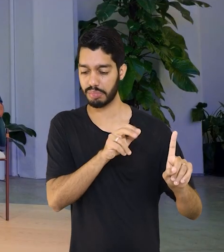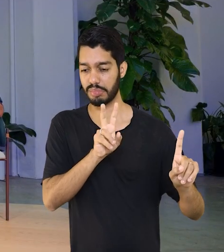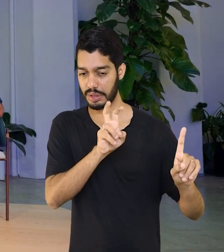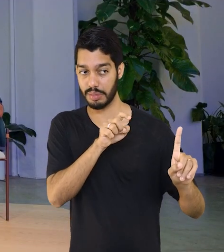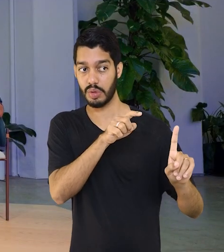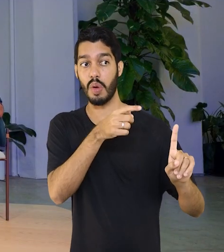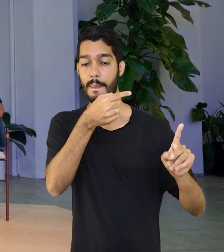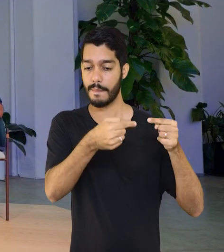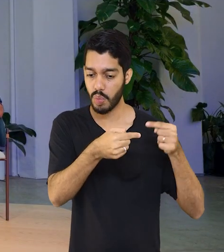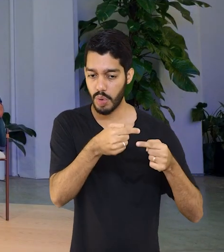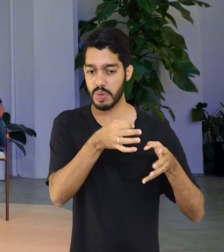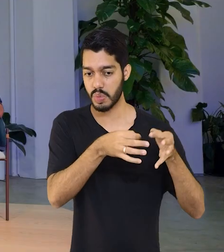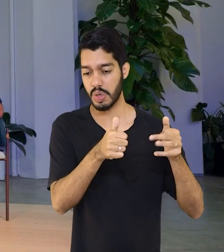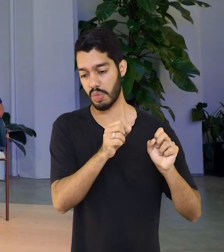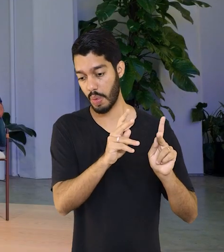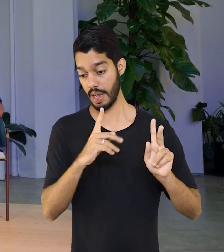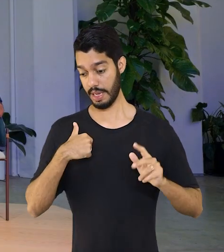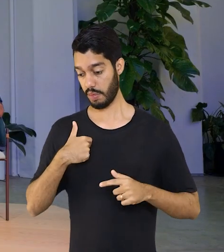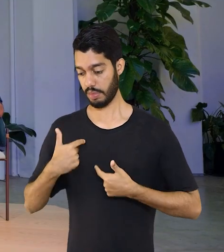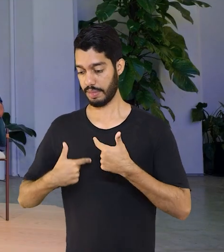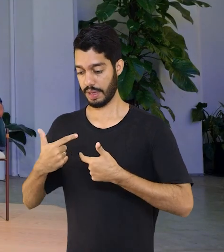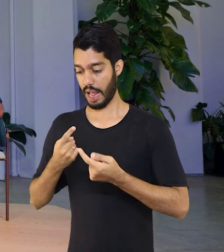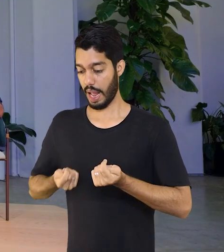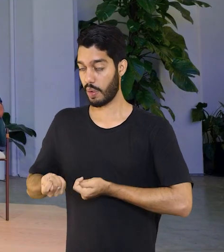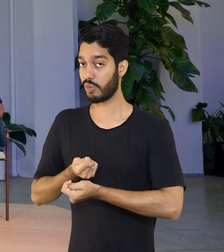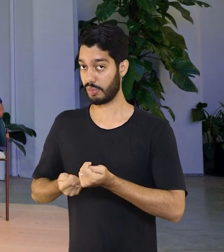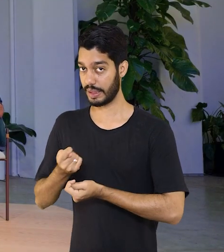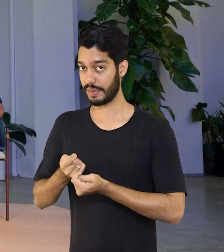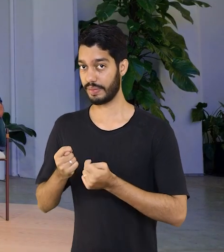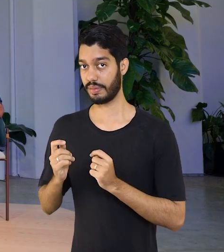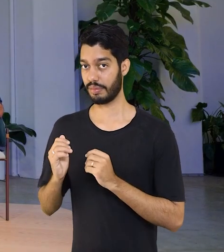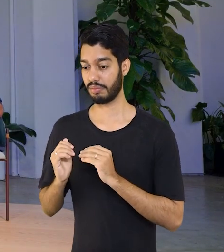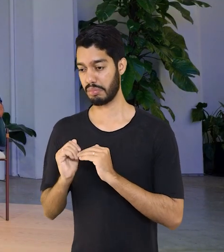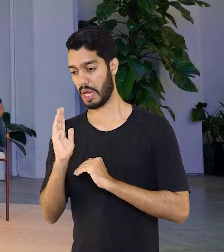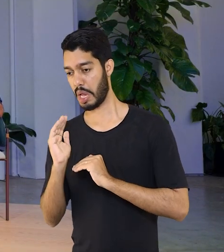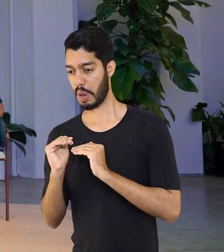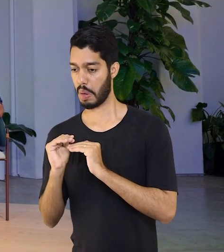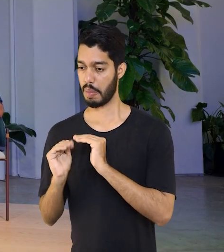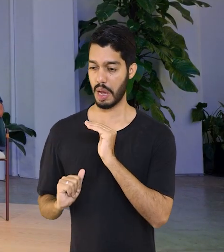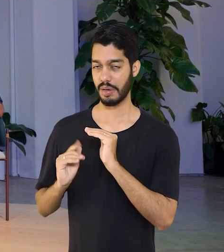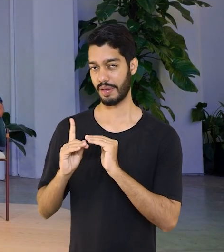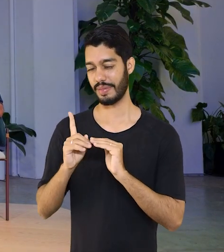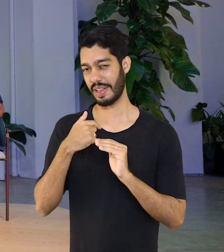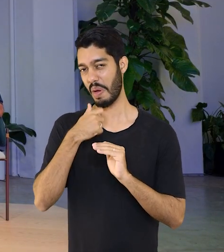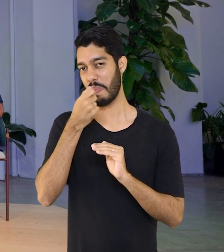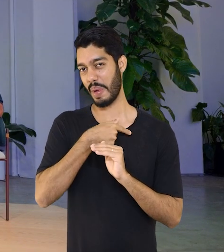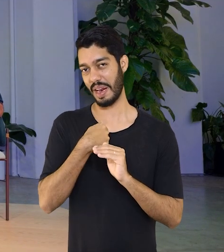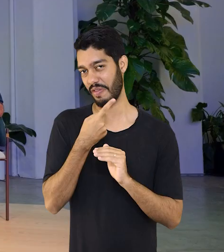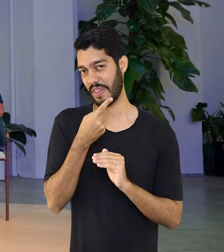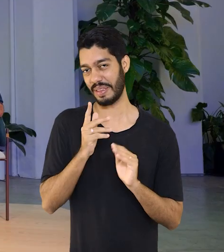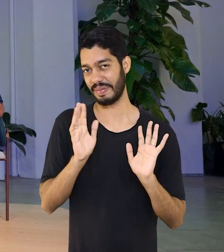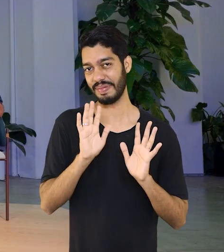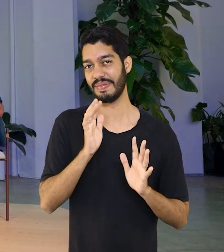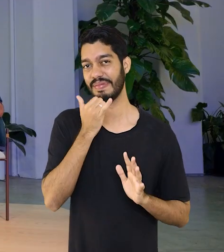área é ciência política e jurídica. Eu sou economista. Não é mais nem menos, pelo contrário, é menos, mas eu não vou